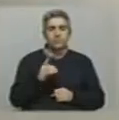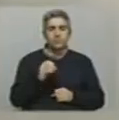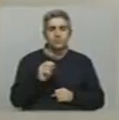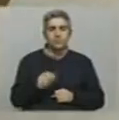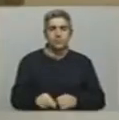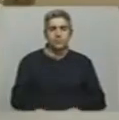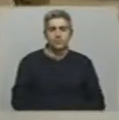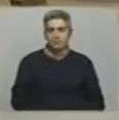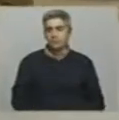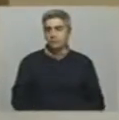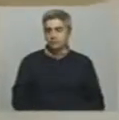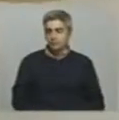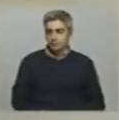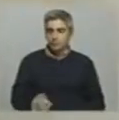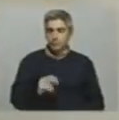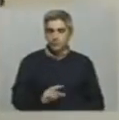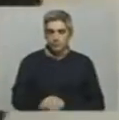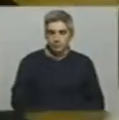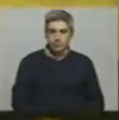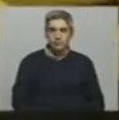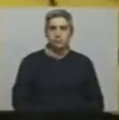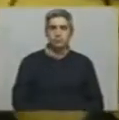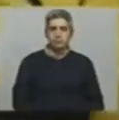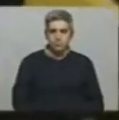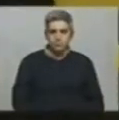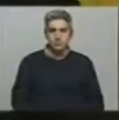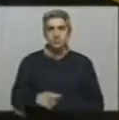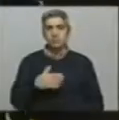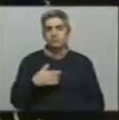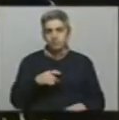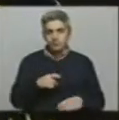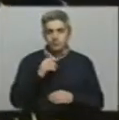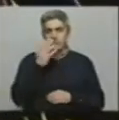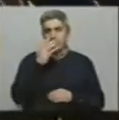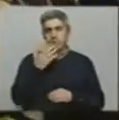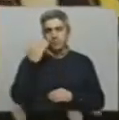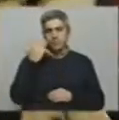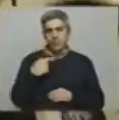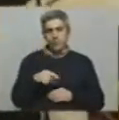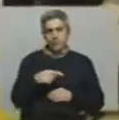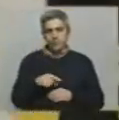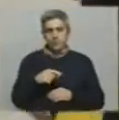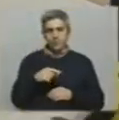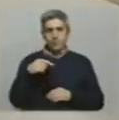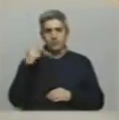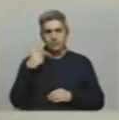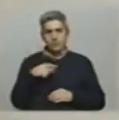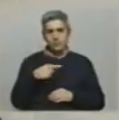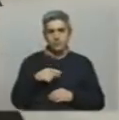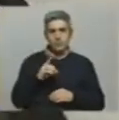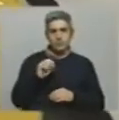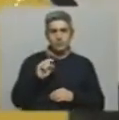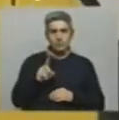mil. Ah, até ainda está nova. Está. Esta é recente. Está nova, mas também mas é do que ainda mas a sua outra, a antiga, a outra também tem outros 60